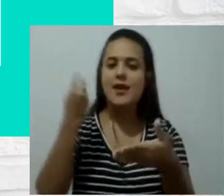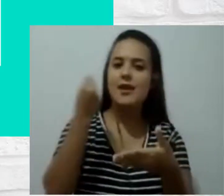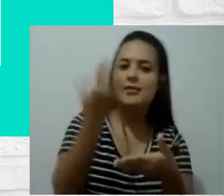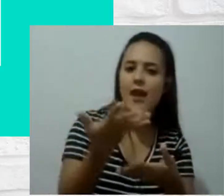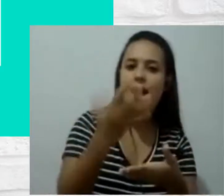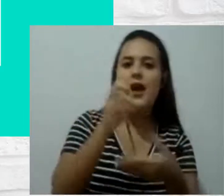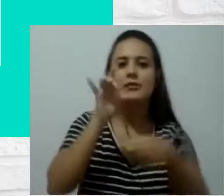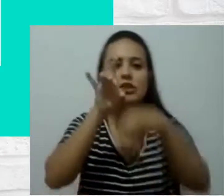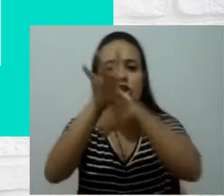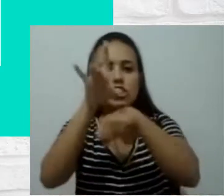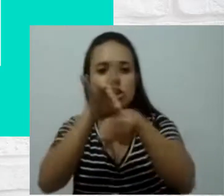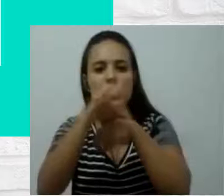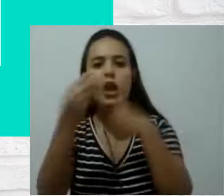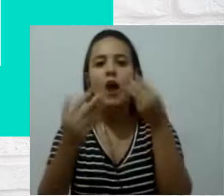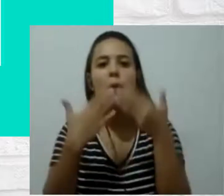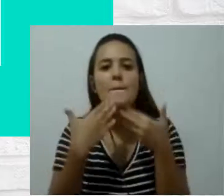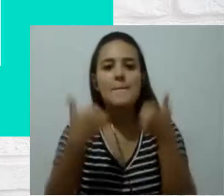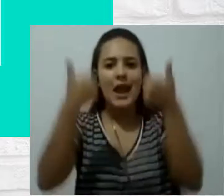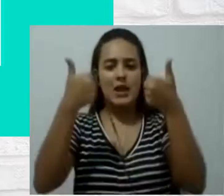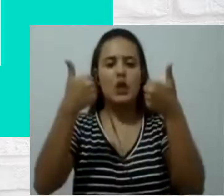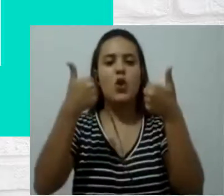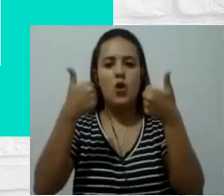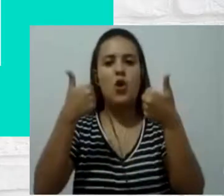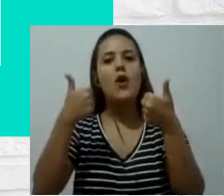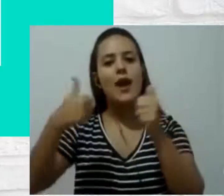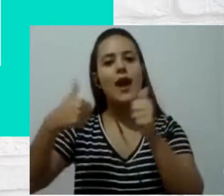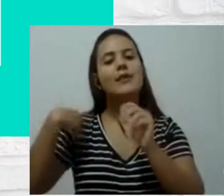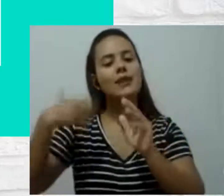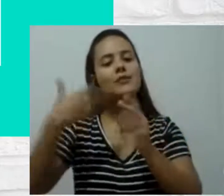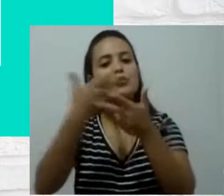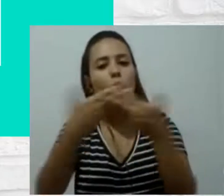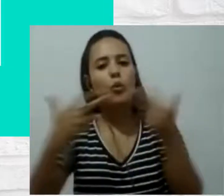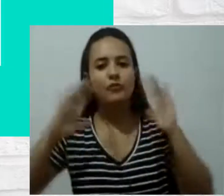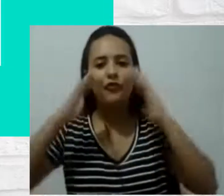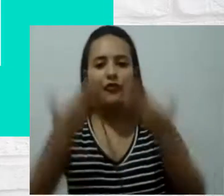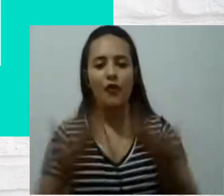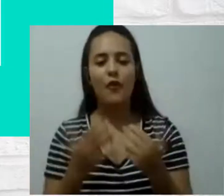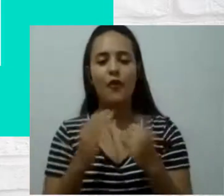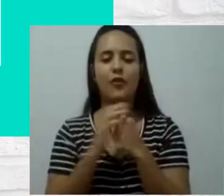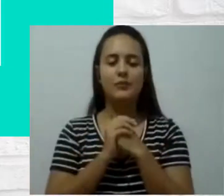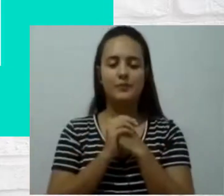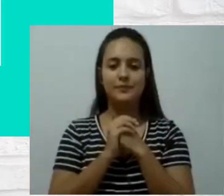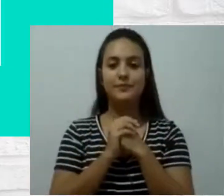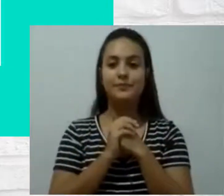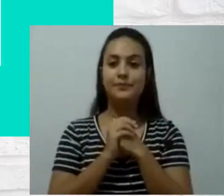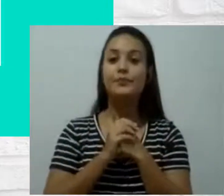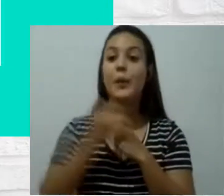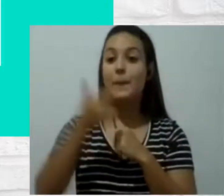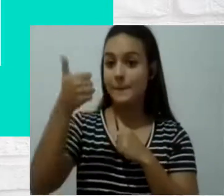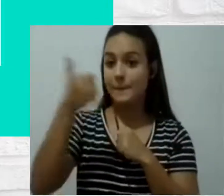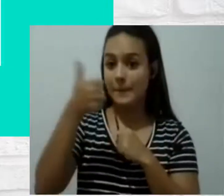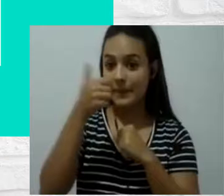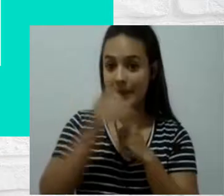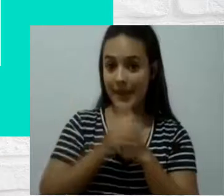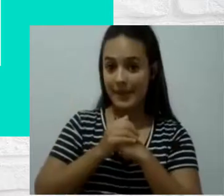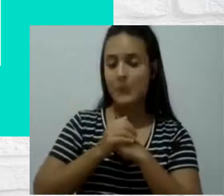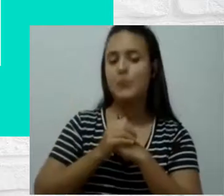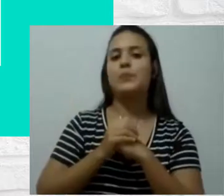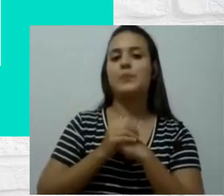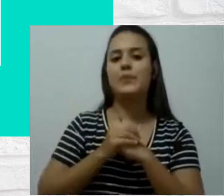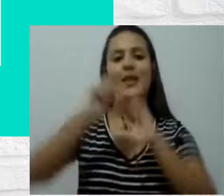nós vamos tentar focar, dar ideias, estratégias de como é que vocês podem melhorar nesses pontos em específicos,